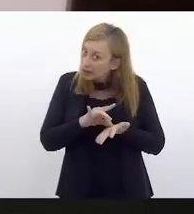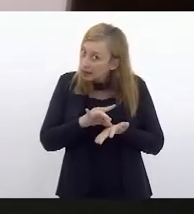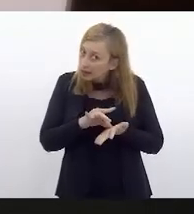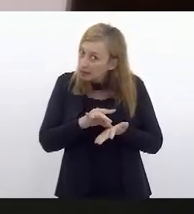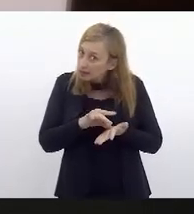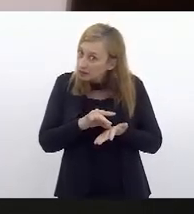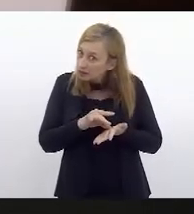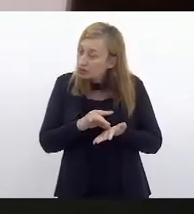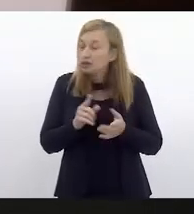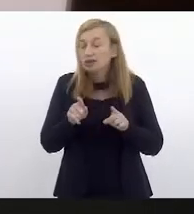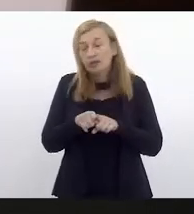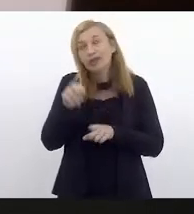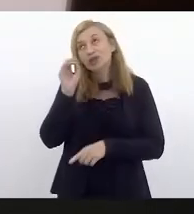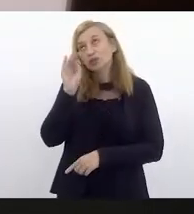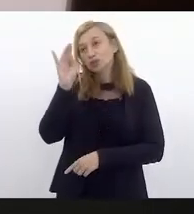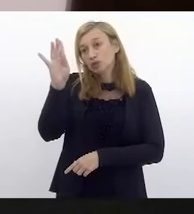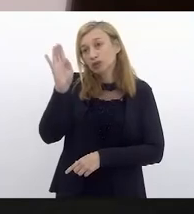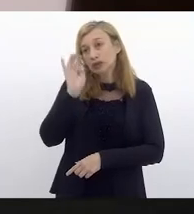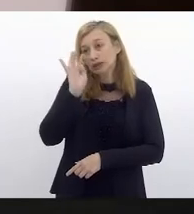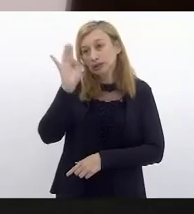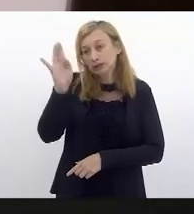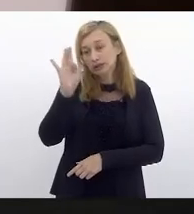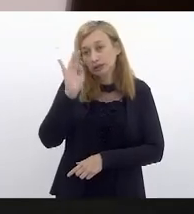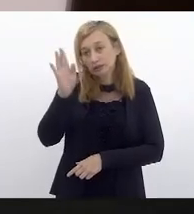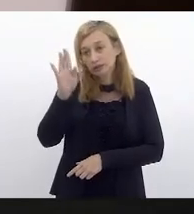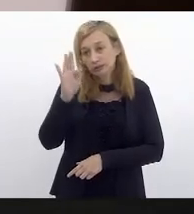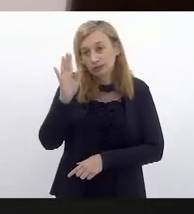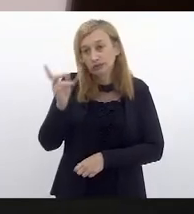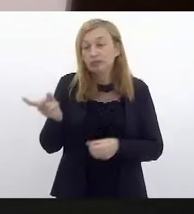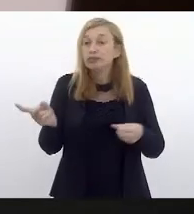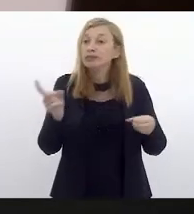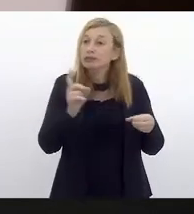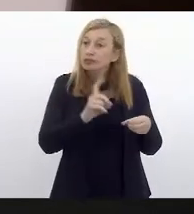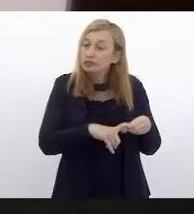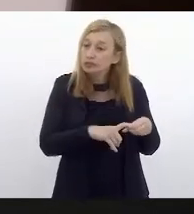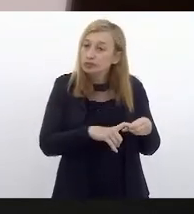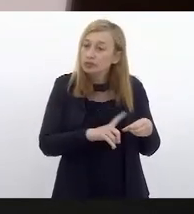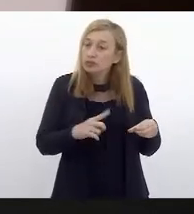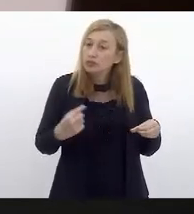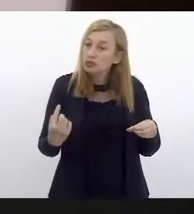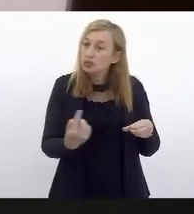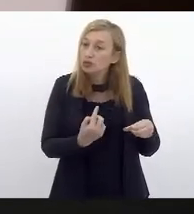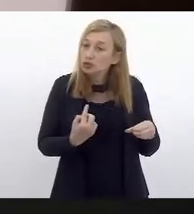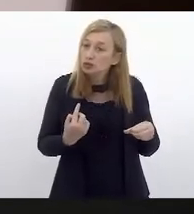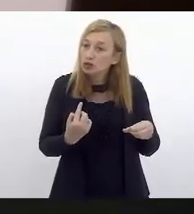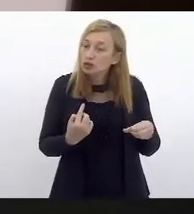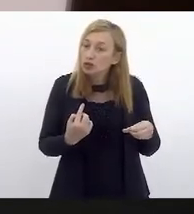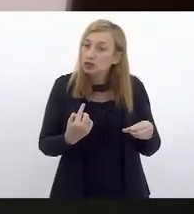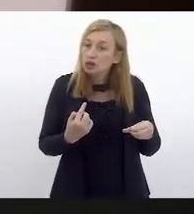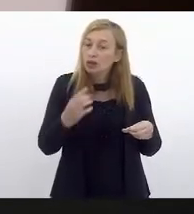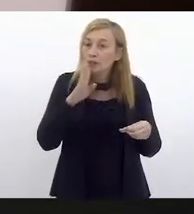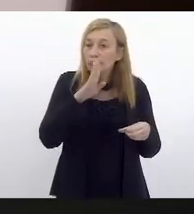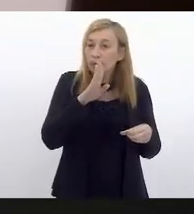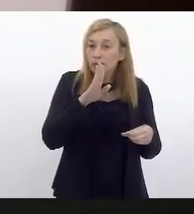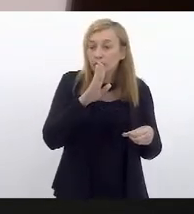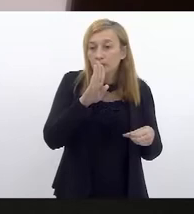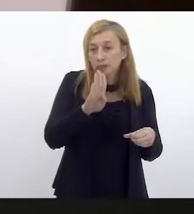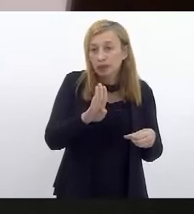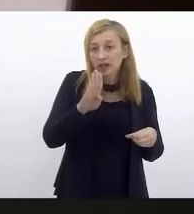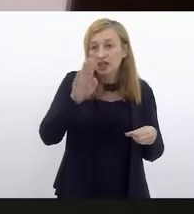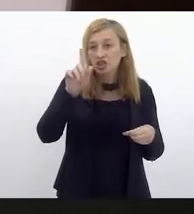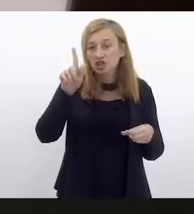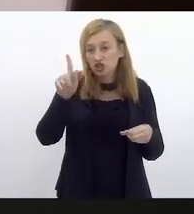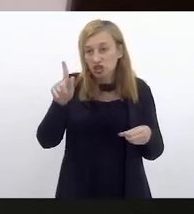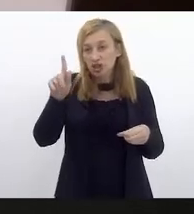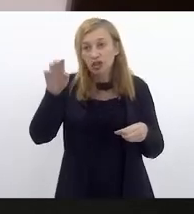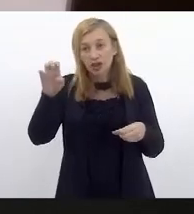no fundo, também sonha em resgatar, né, o nosso mini IBGE, que está